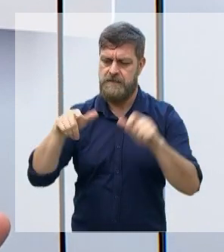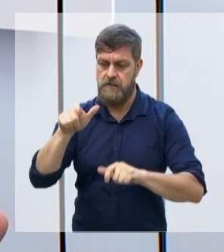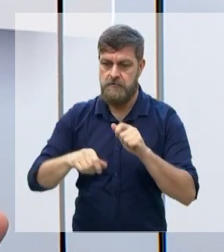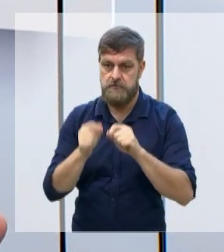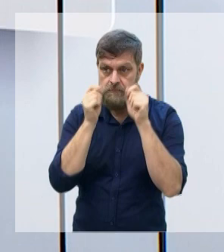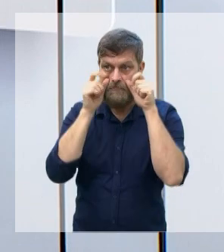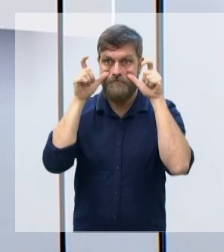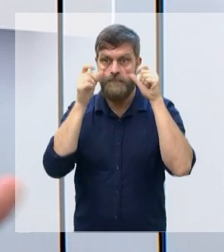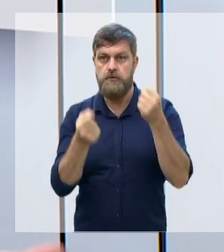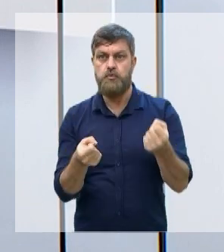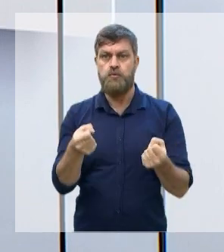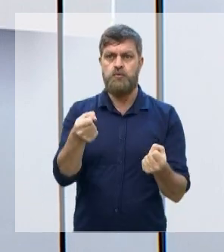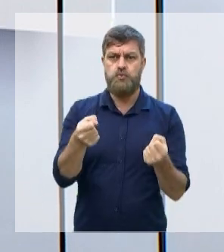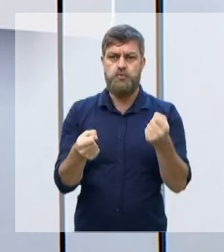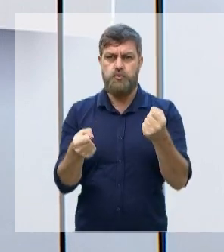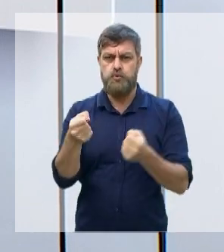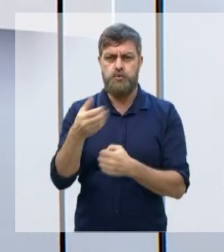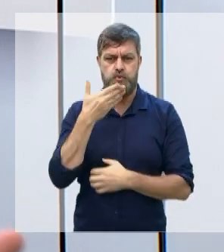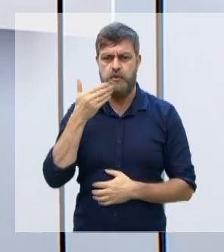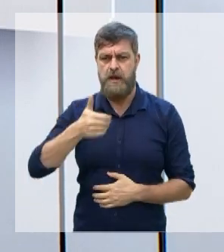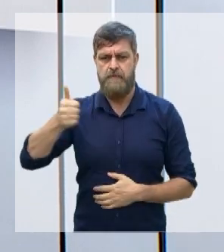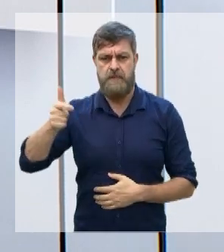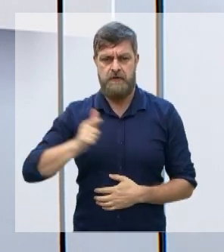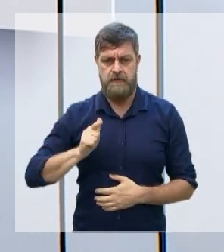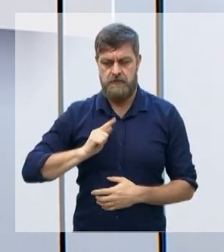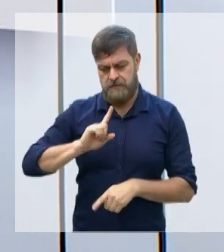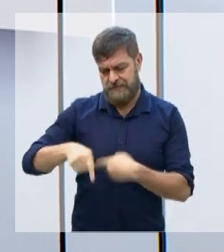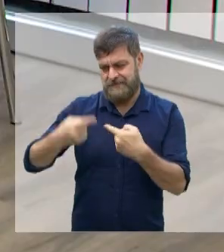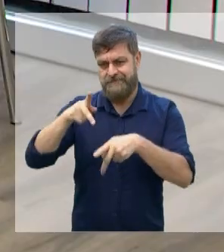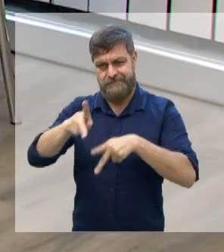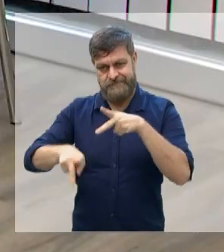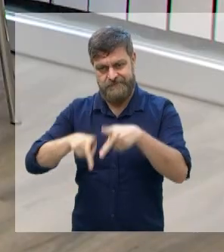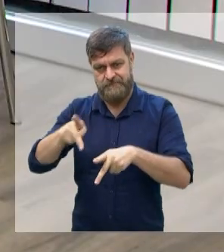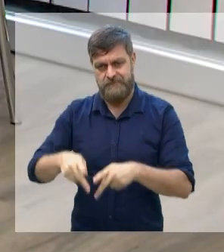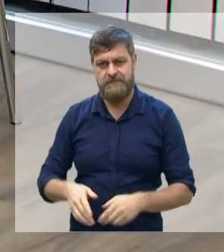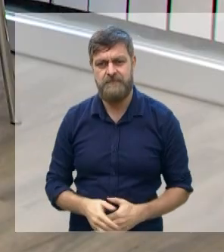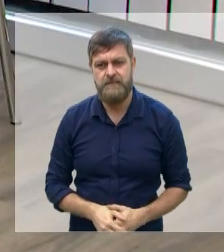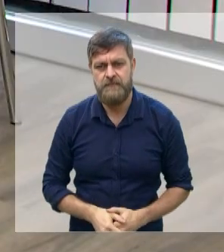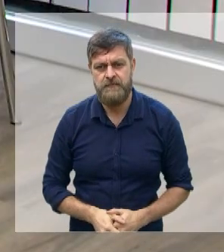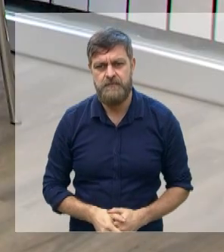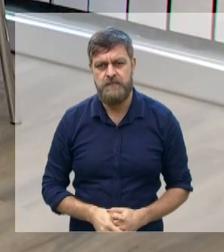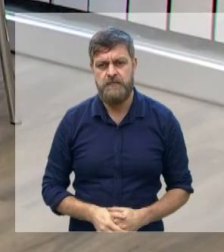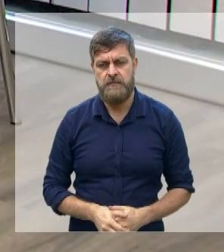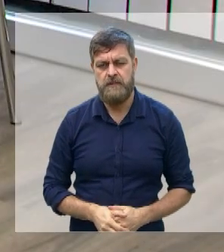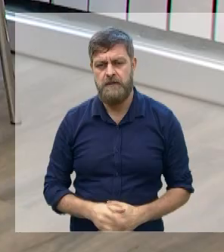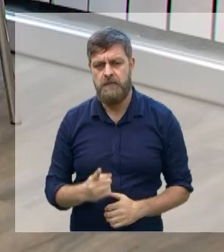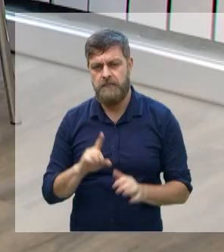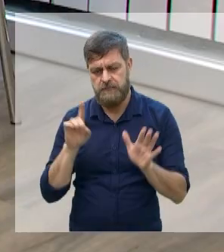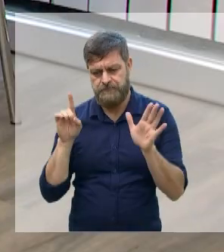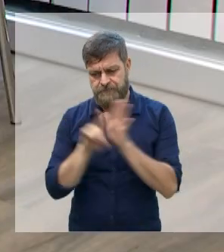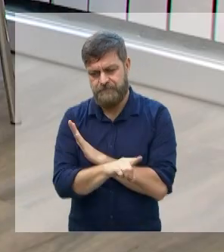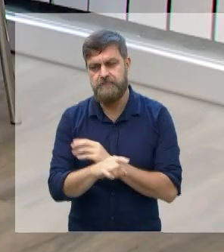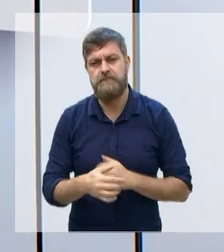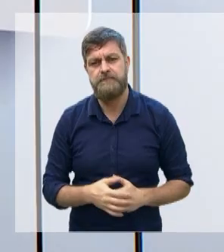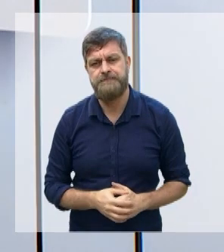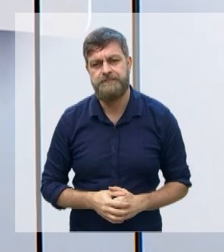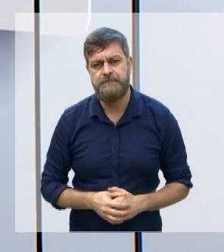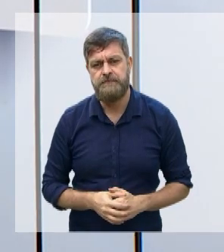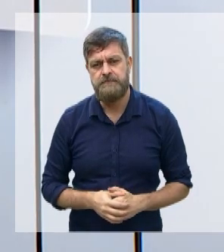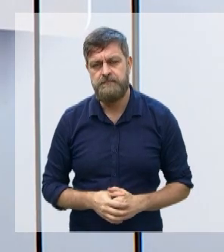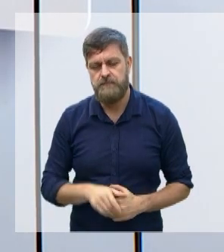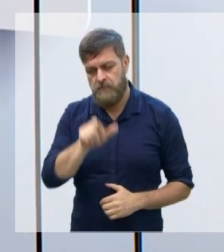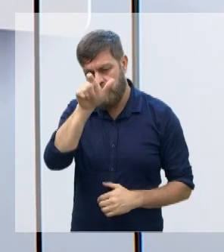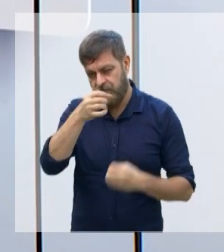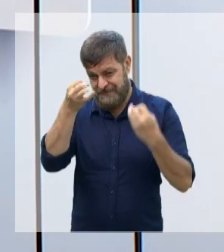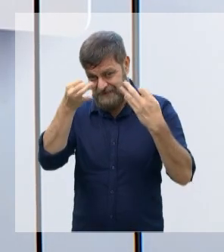no trânsito isso vai ser é mais um ganho para a população é é uma pergunta final a só